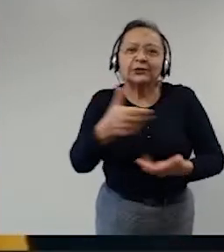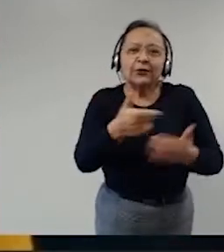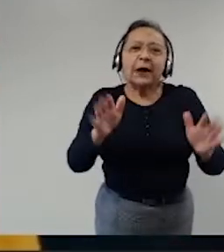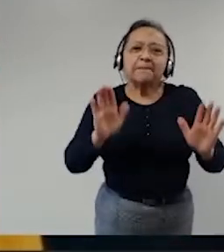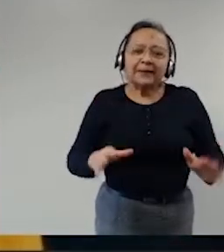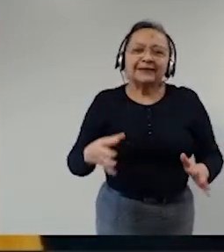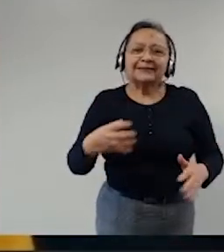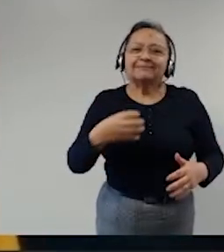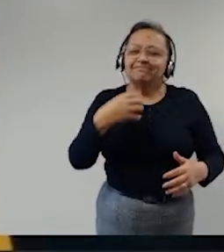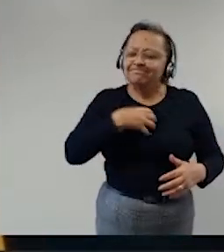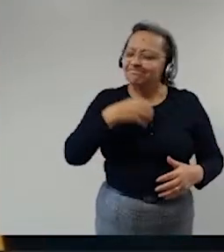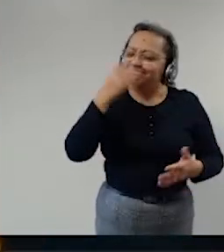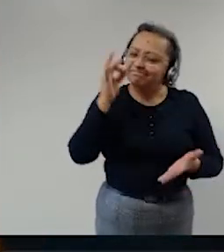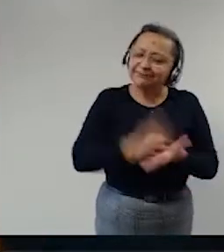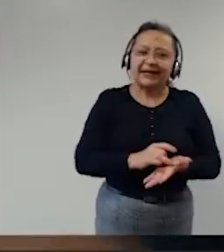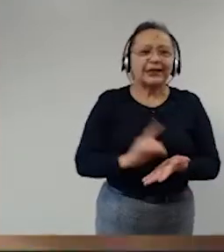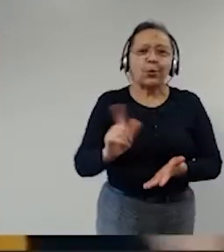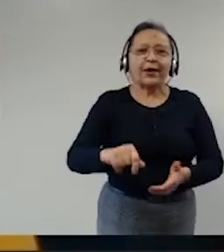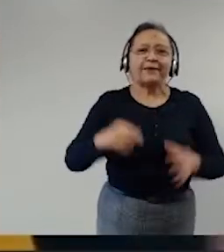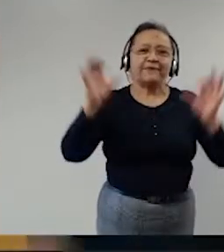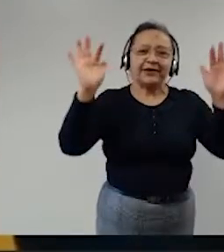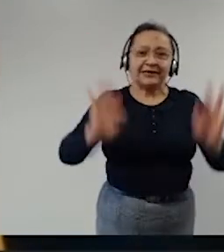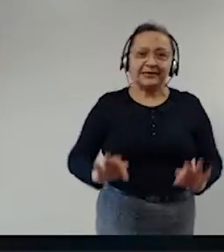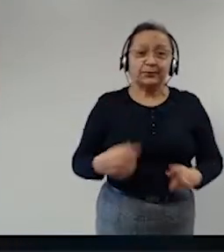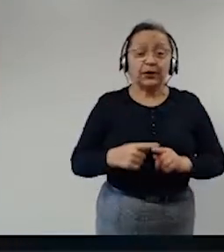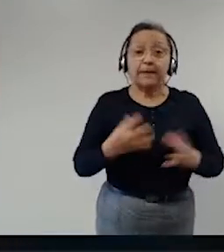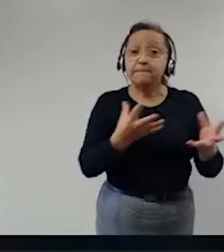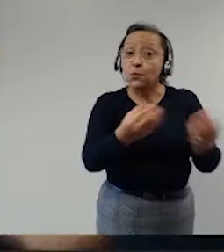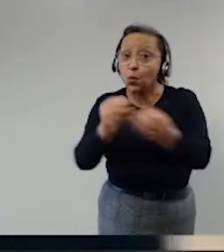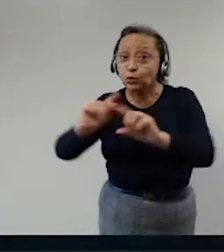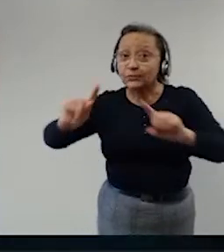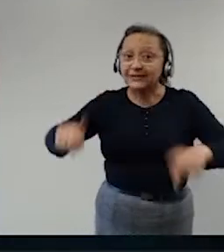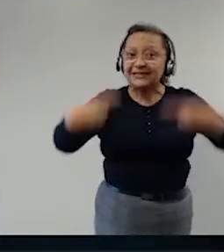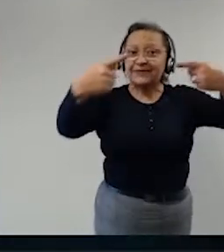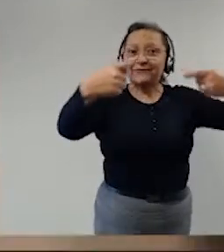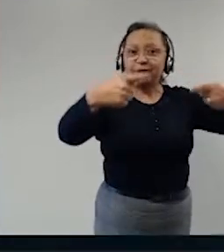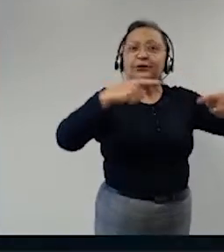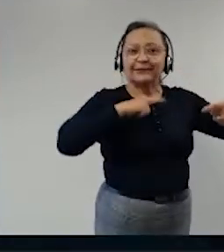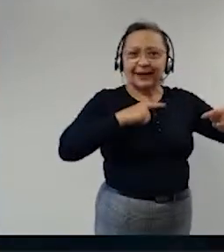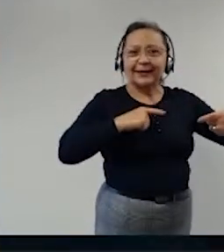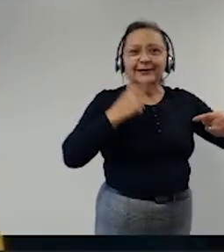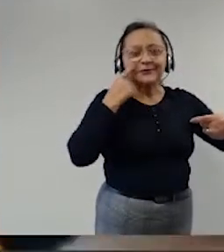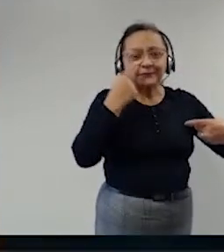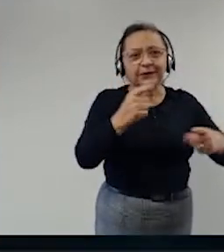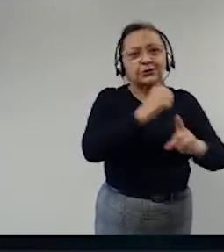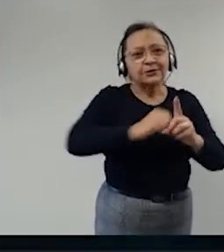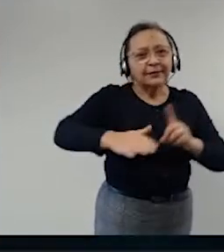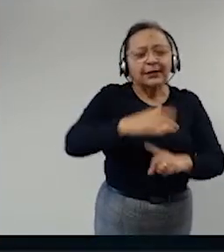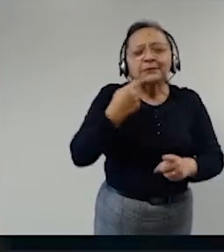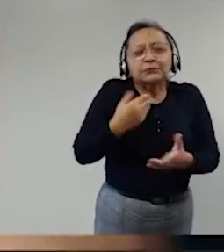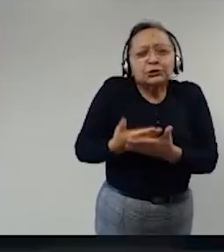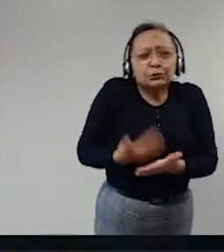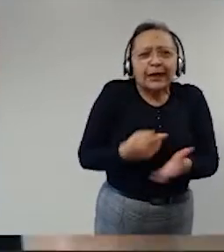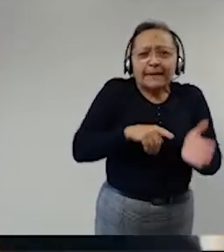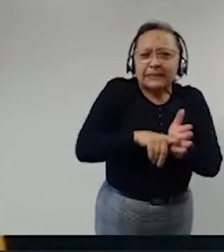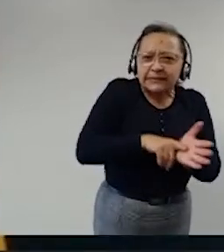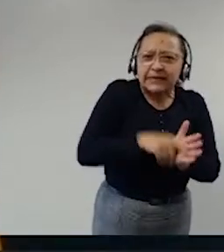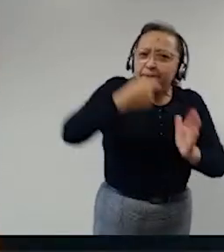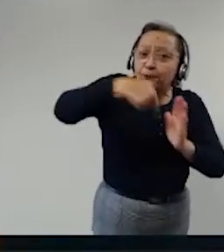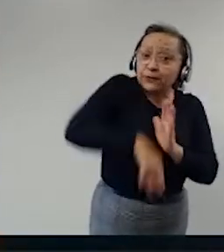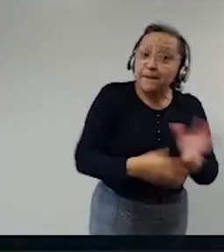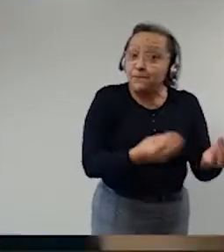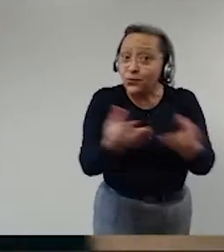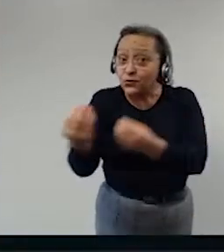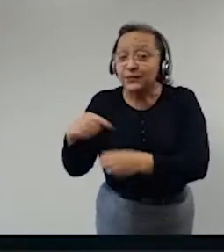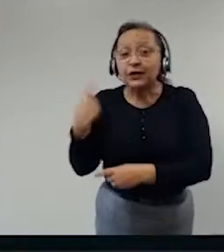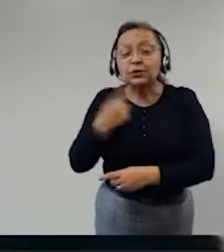com certeza não seria uma pessoa feliz. Com os inúmeros desafios que estão postos, a gente tem que estudar muito, a gente tem que descobrir teses, a gente tem que fazer e acontecer para